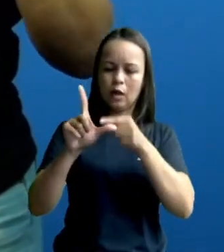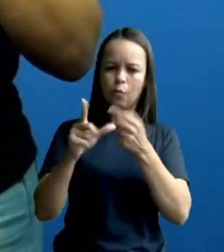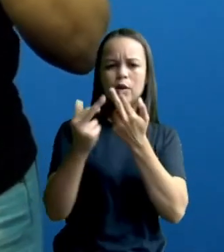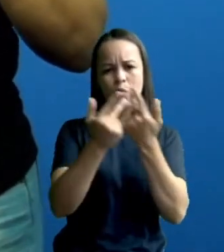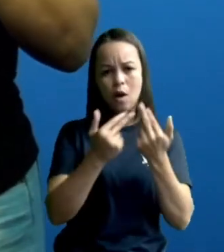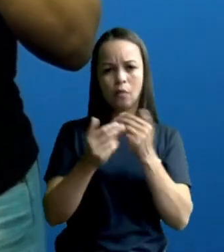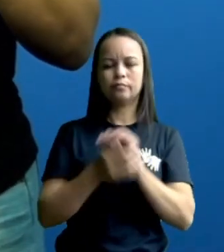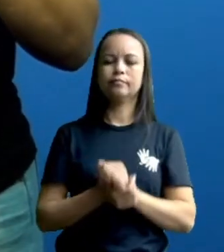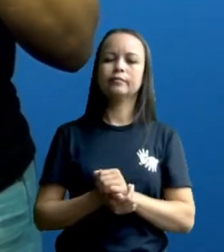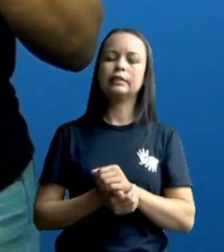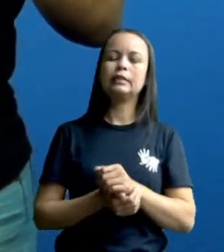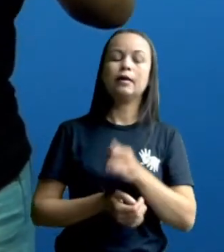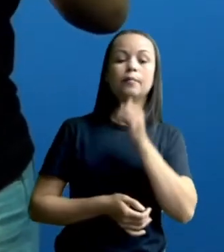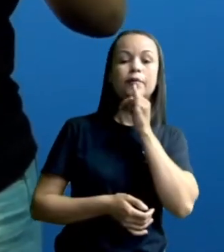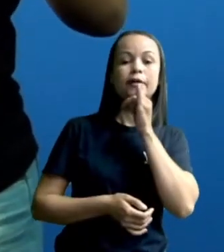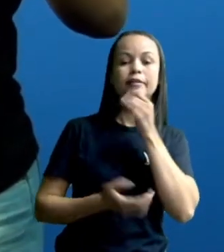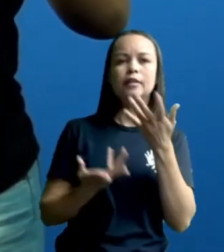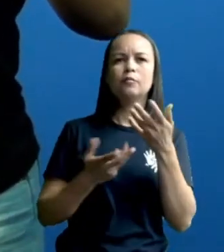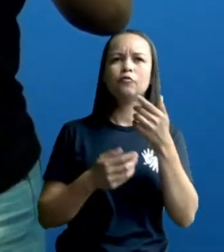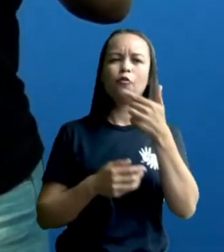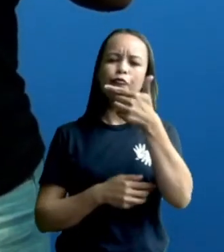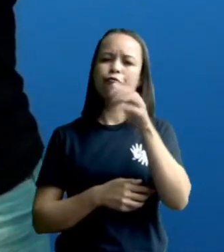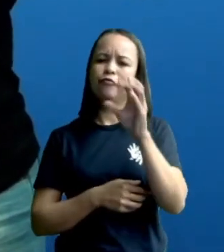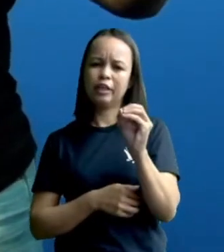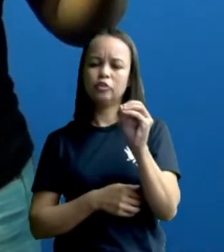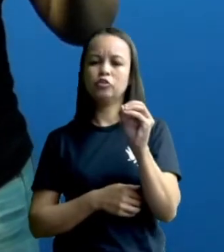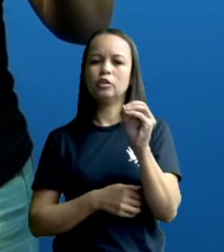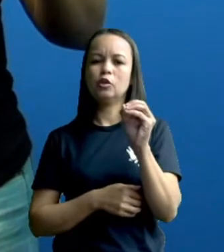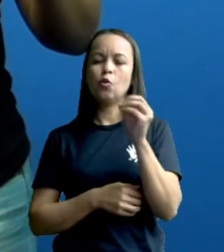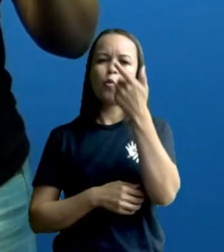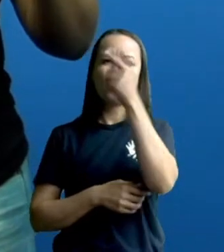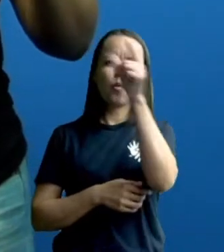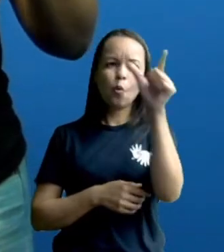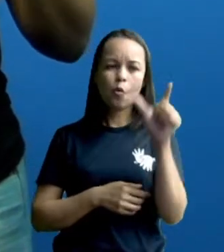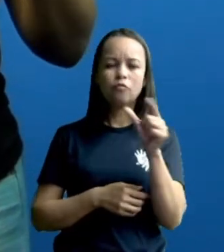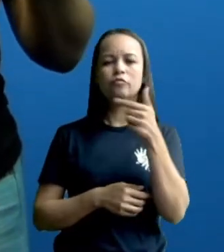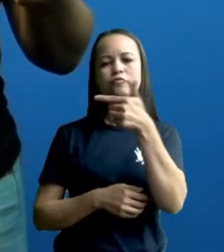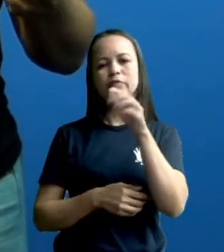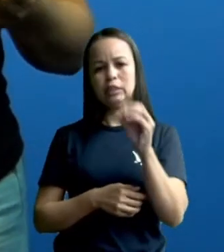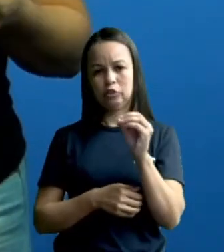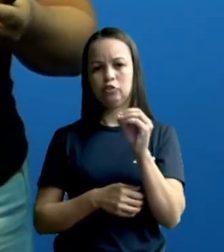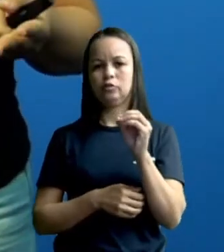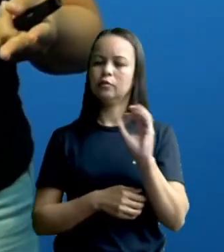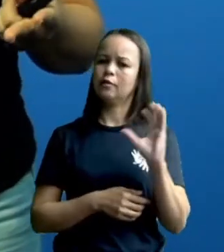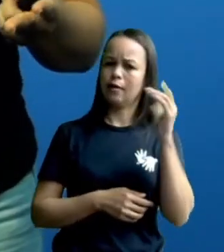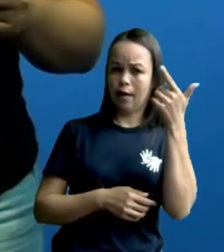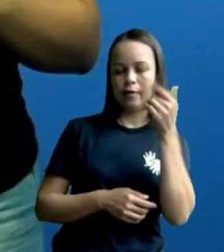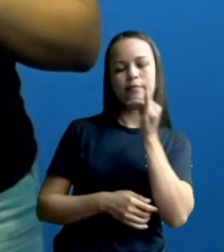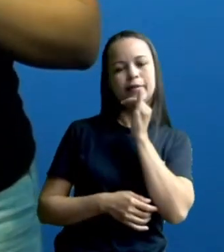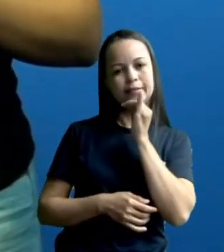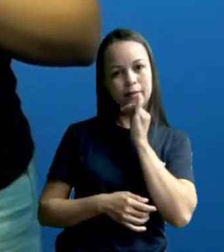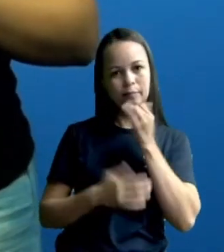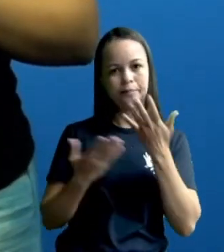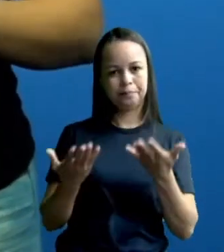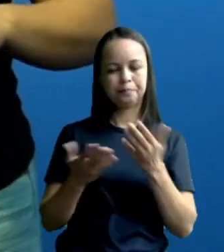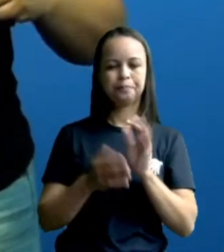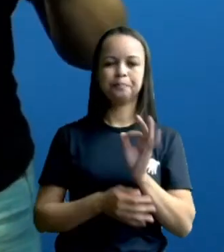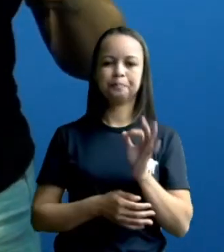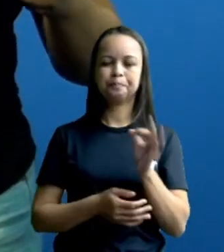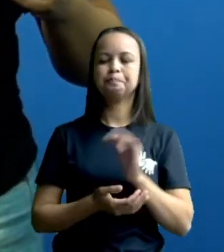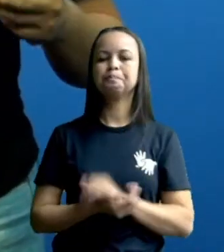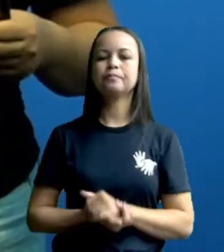ângulo for, por exemplo, 20, todos os outros ângulos vão ser 20. Claro que isso é um exemplo, tá